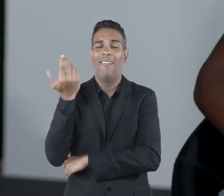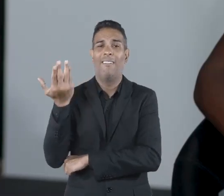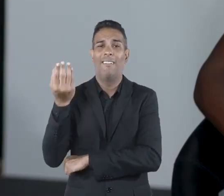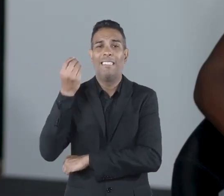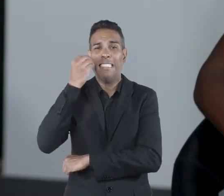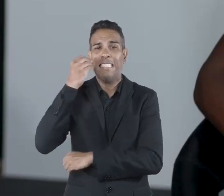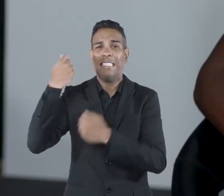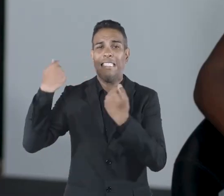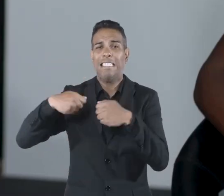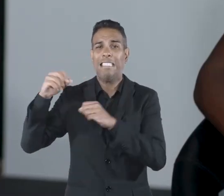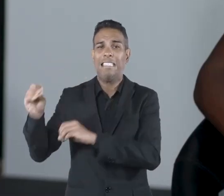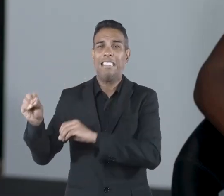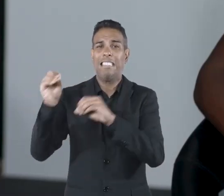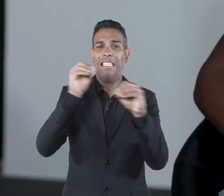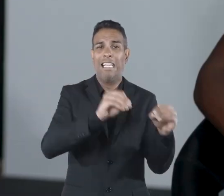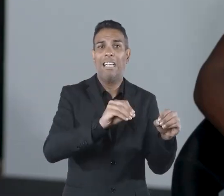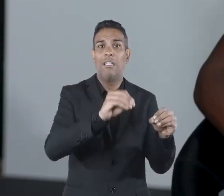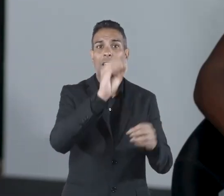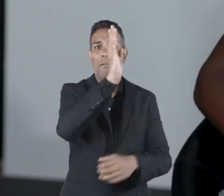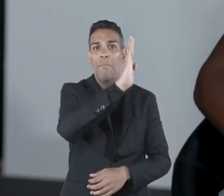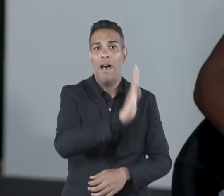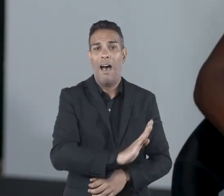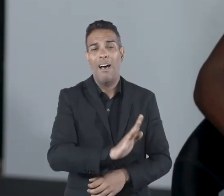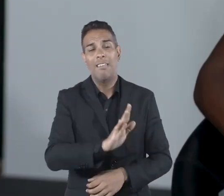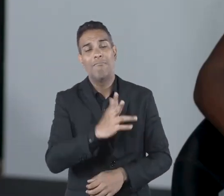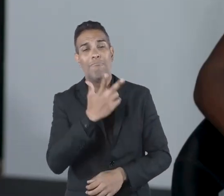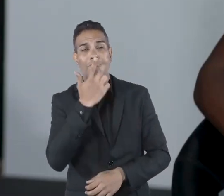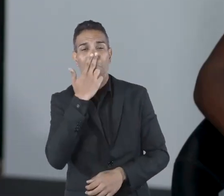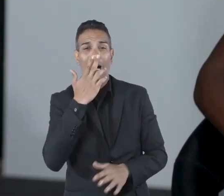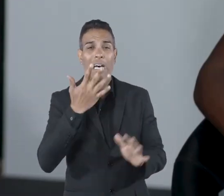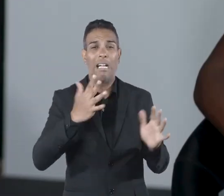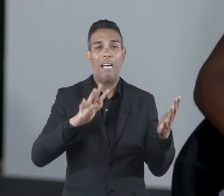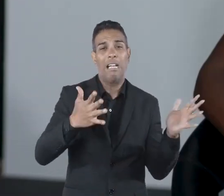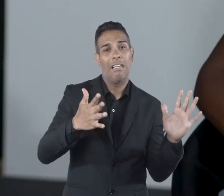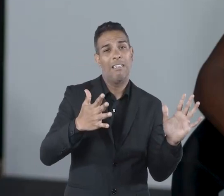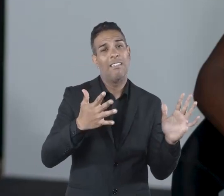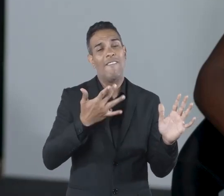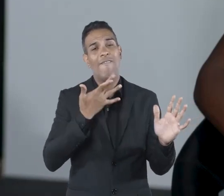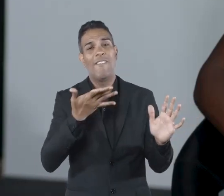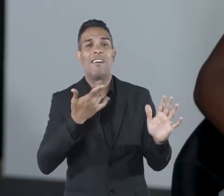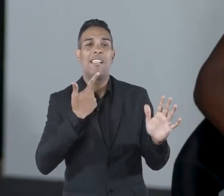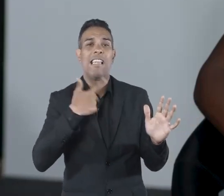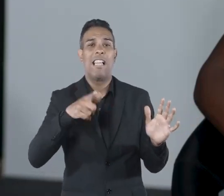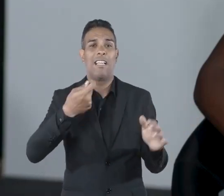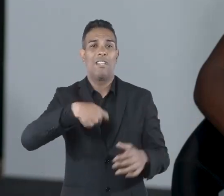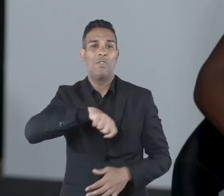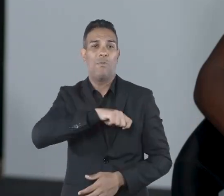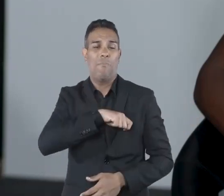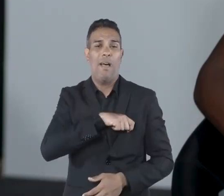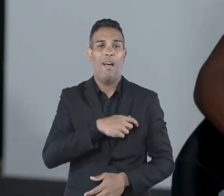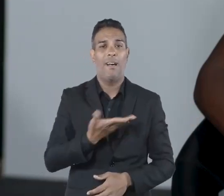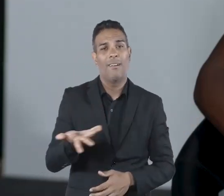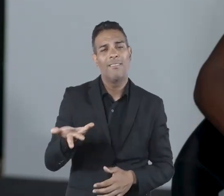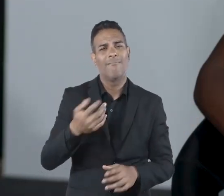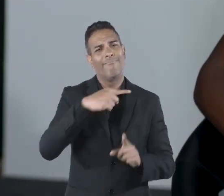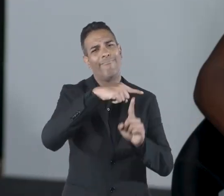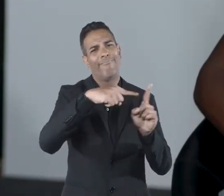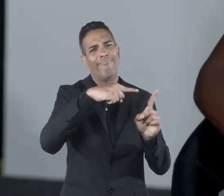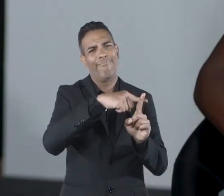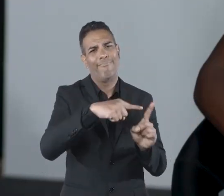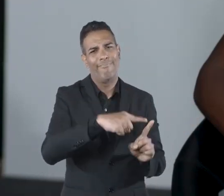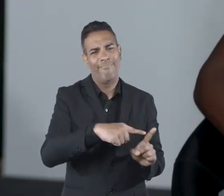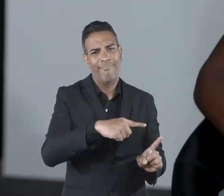crise política e econômica muito grande no seu país, e eles têm uma facilidade um pouco melhor por conta